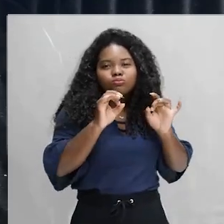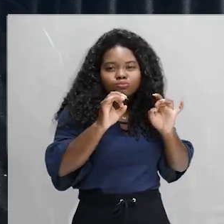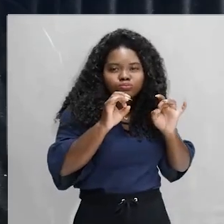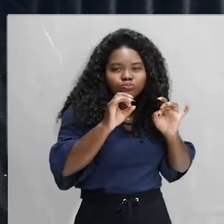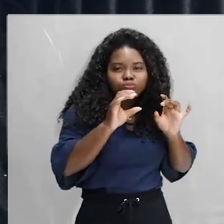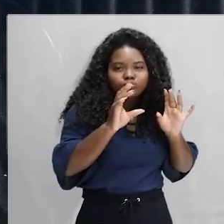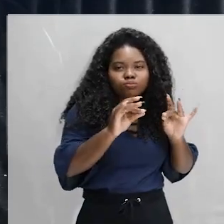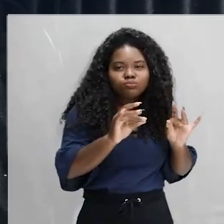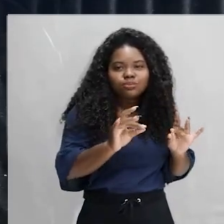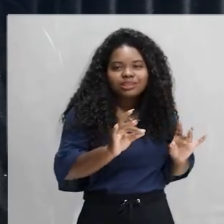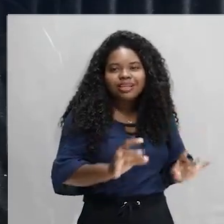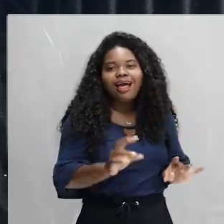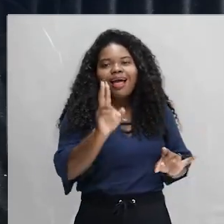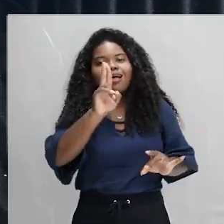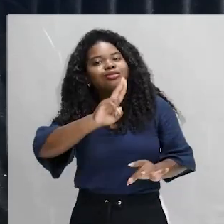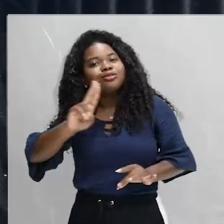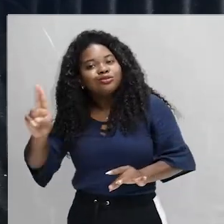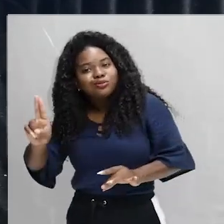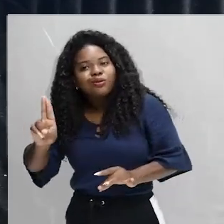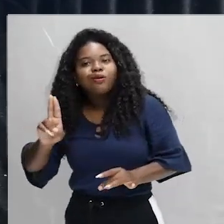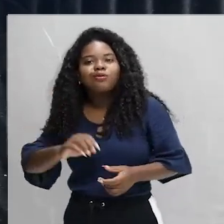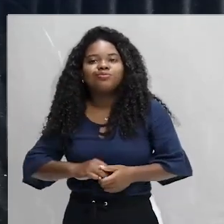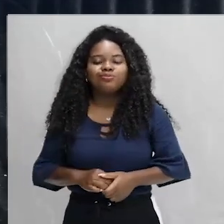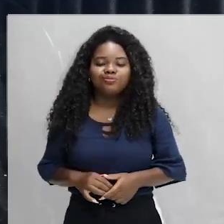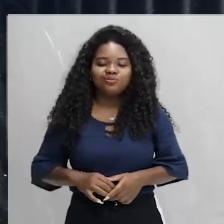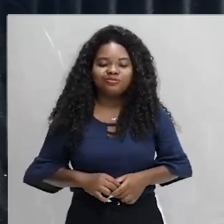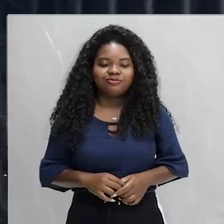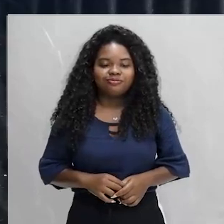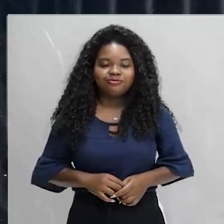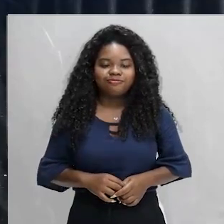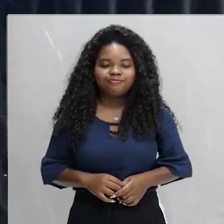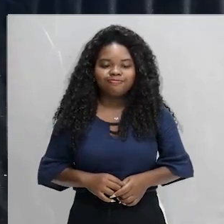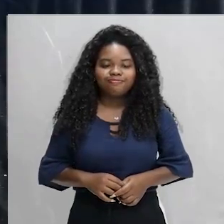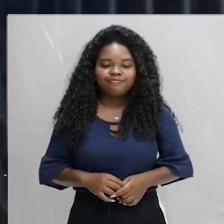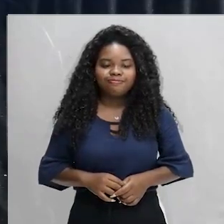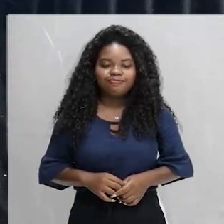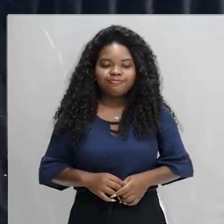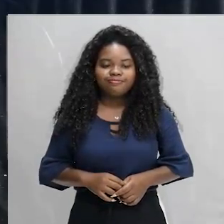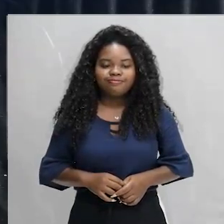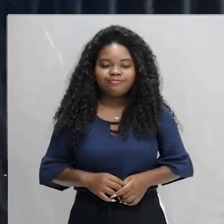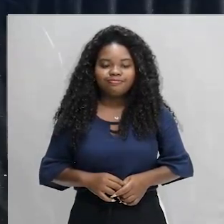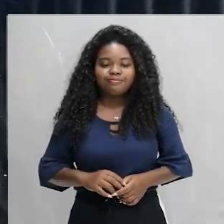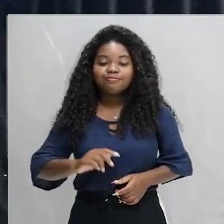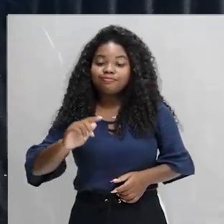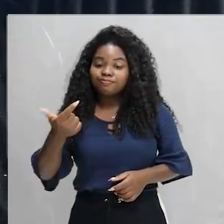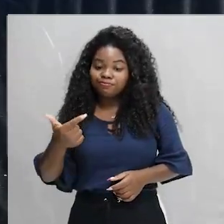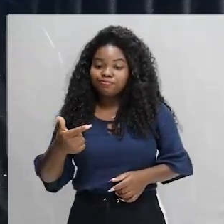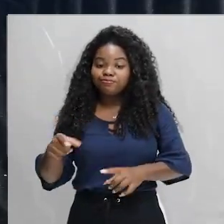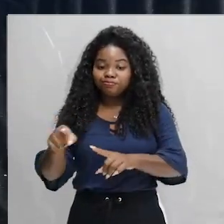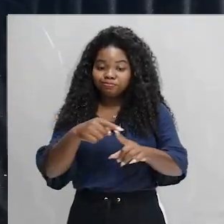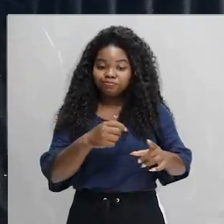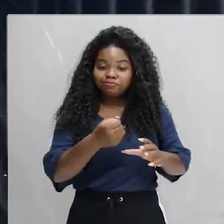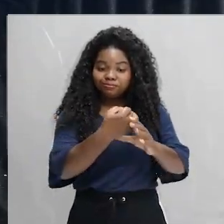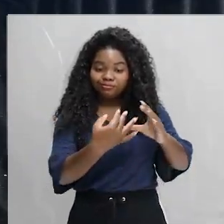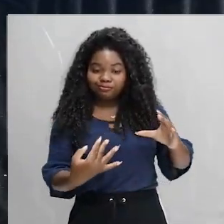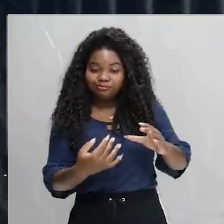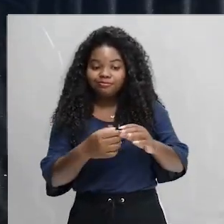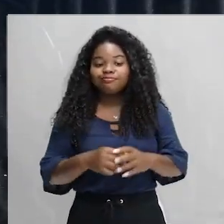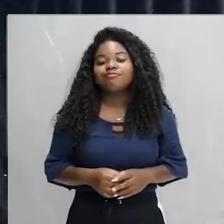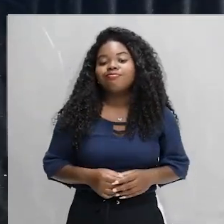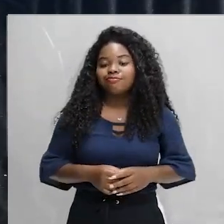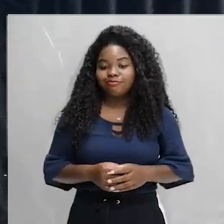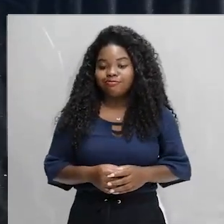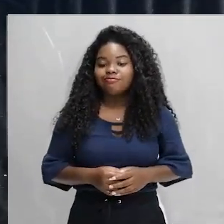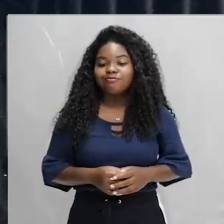de quem? Do nome do substantivo, tá bom? E existe outra forma de expressar a característica de alguns